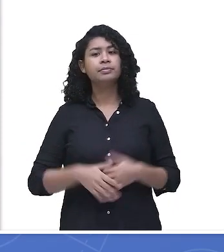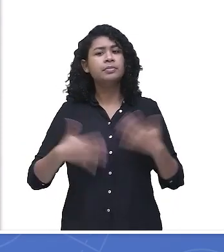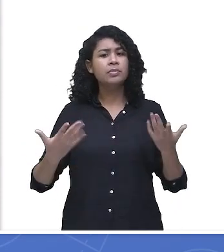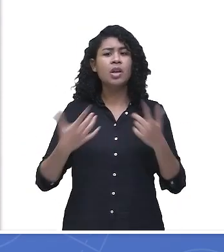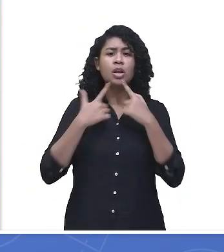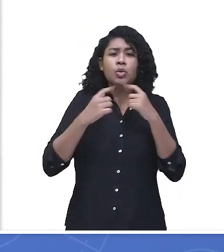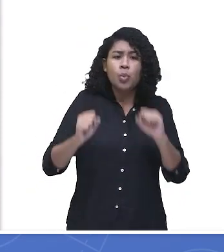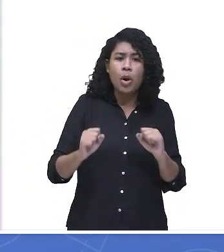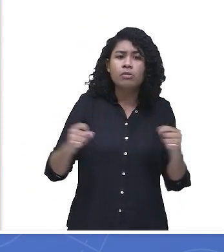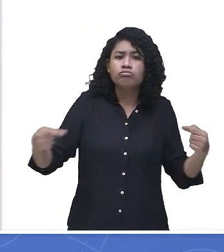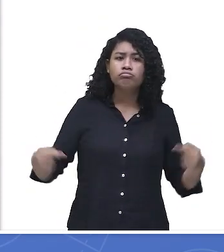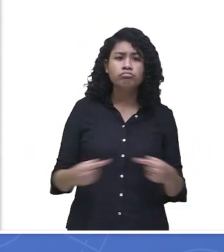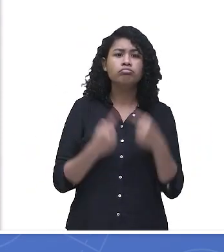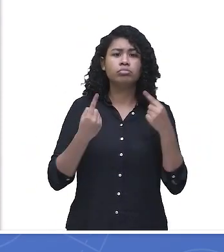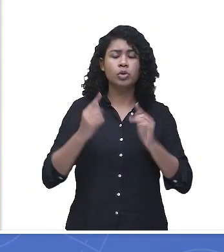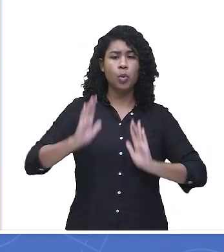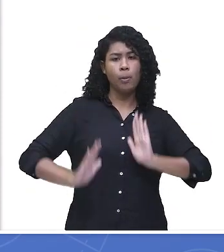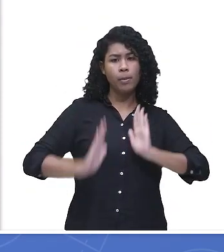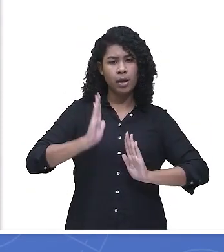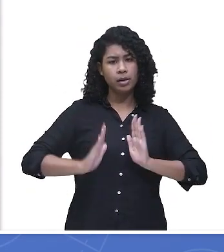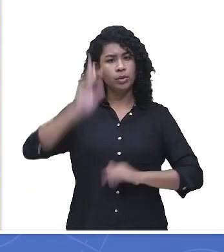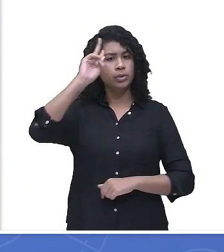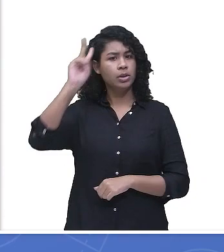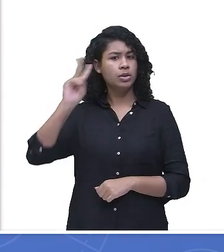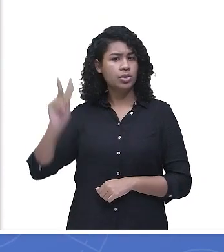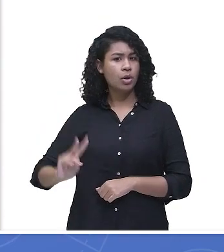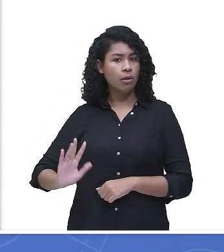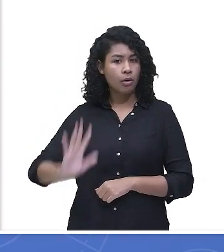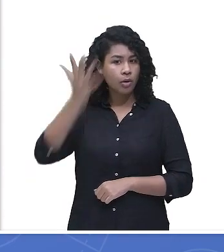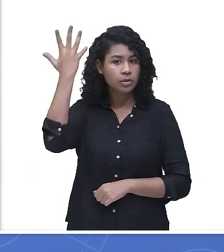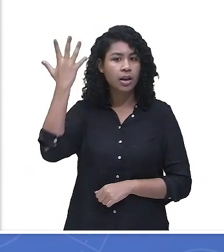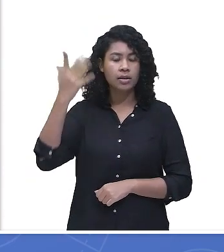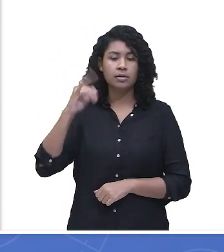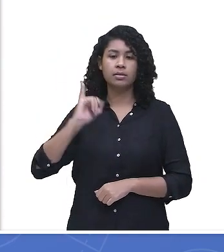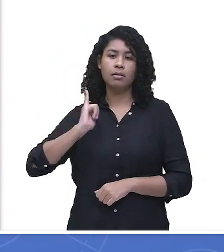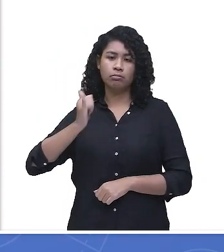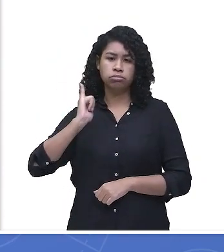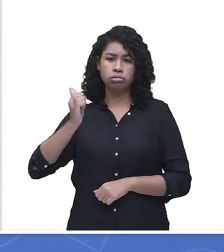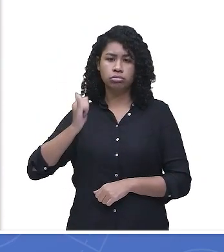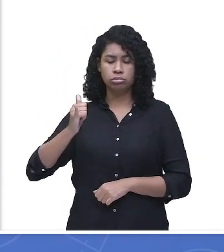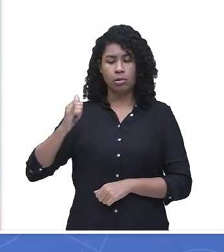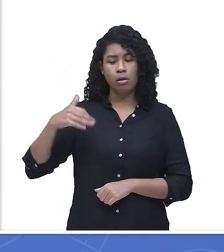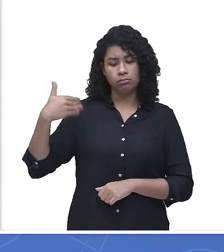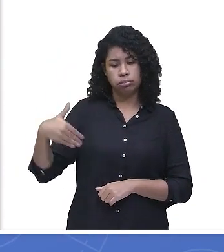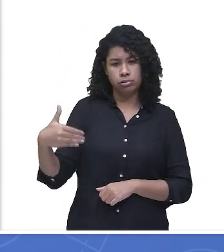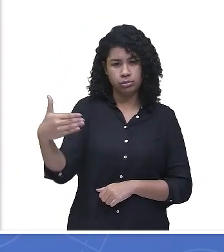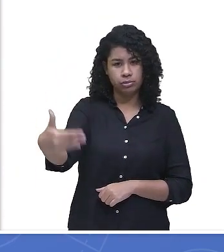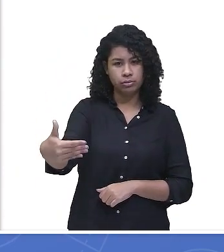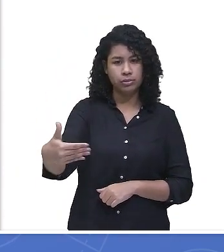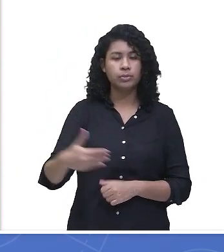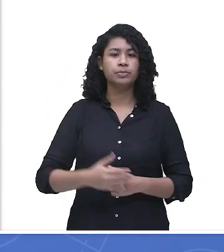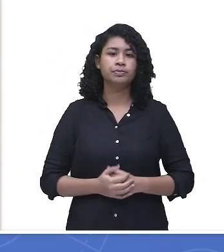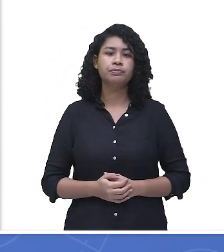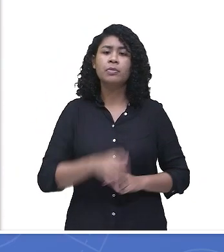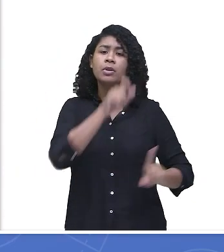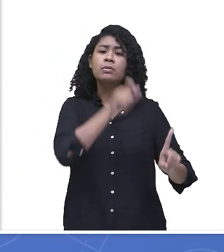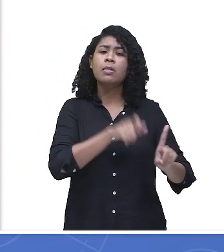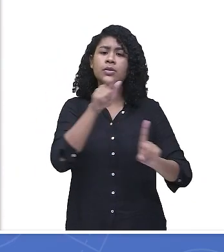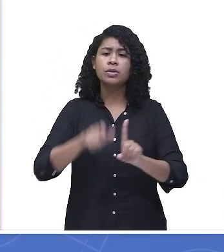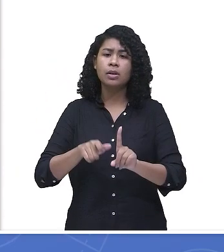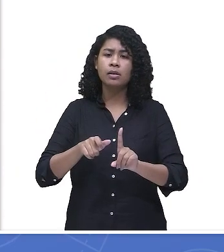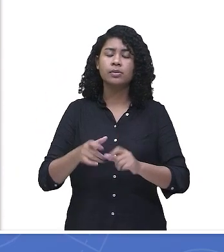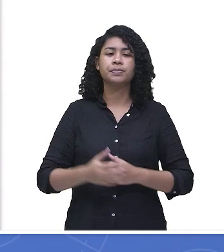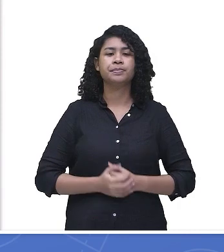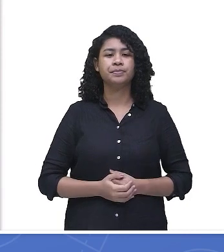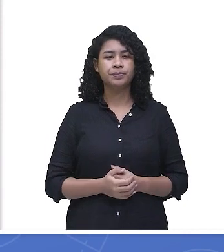ligada ao período em que a história acontece, em que a narrativa é desenvolvida, certo? E os personagens? Vamos lá?